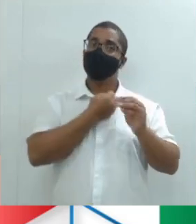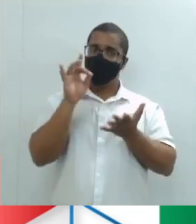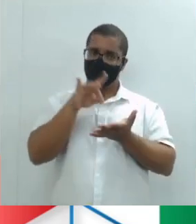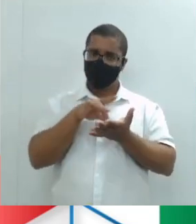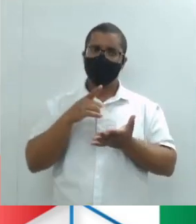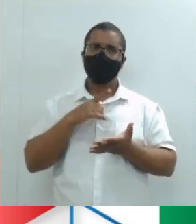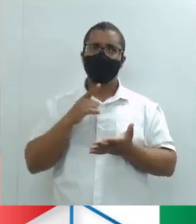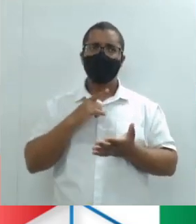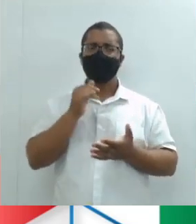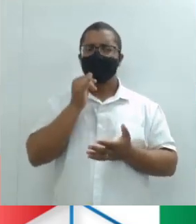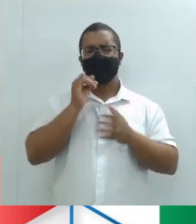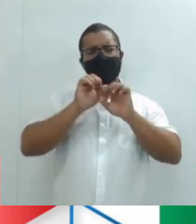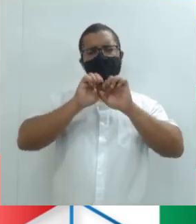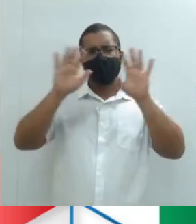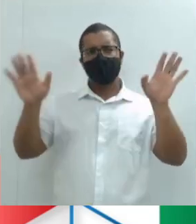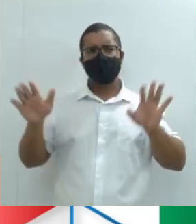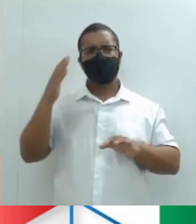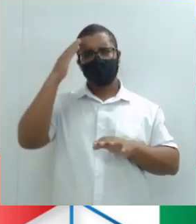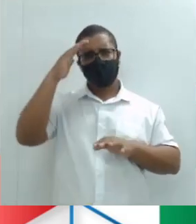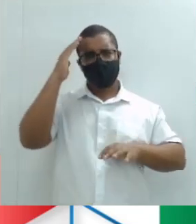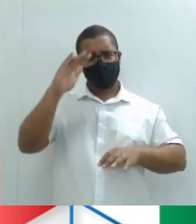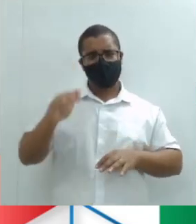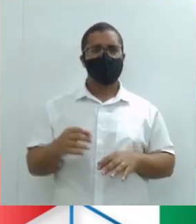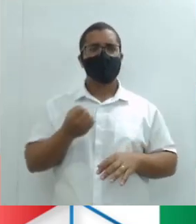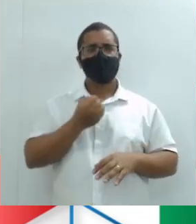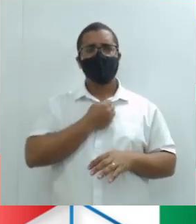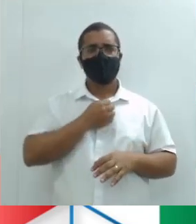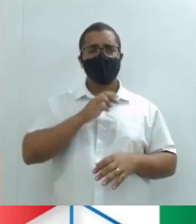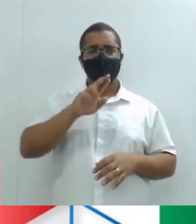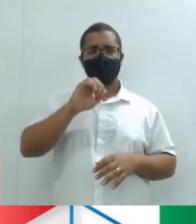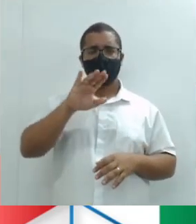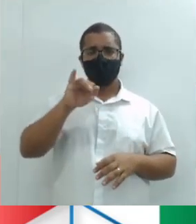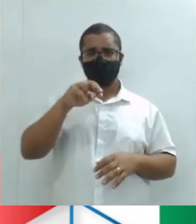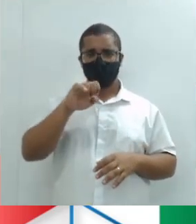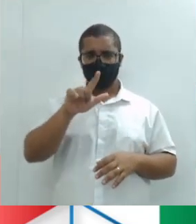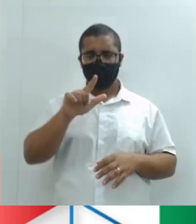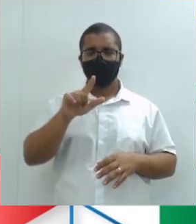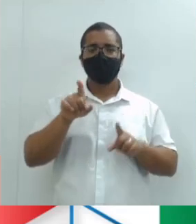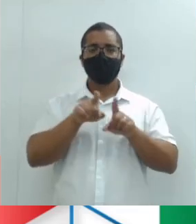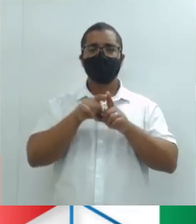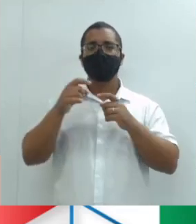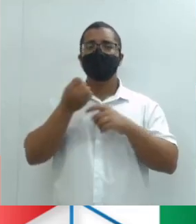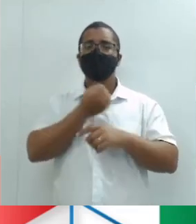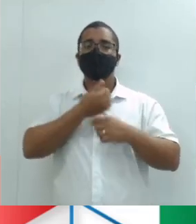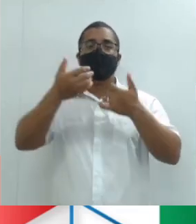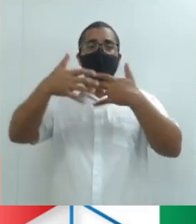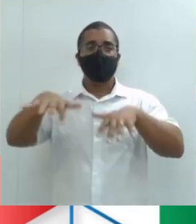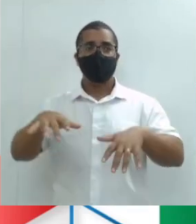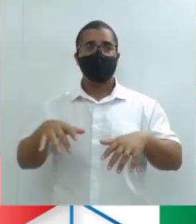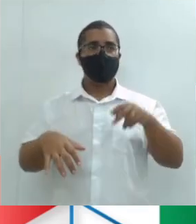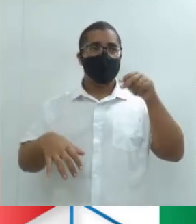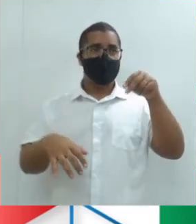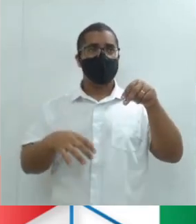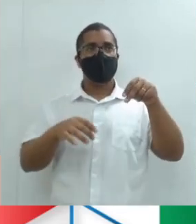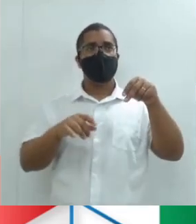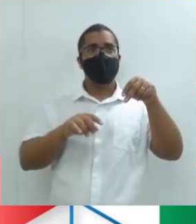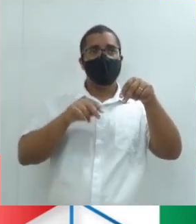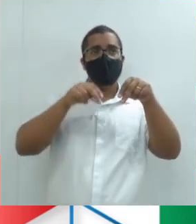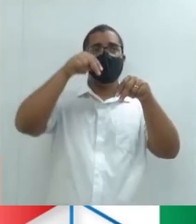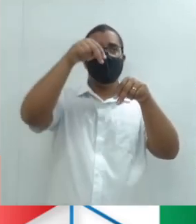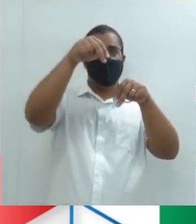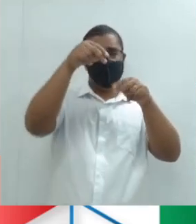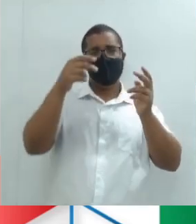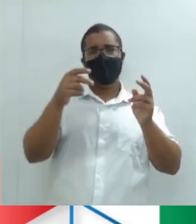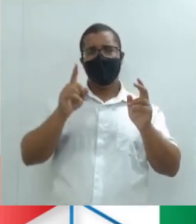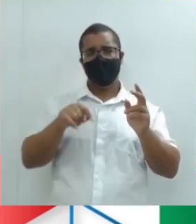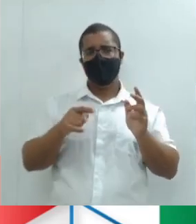uns exemplos bem claros, né? O número racional e o número natural, n, a expressão elevada a n é isso aí. A gente já